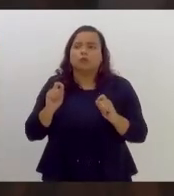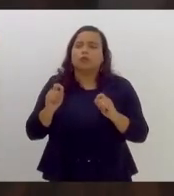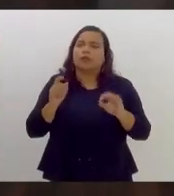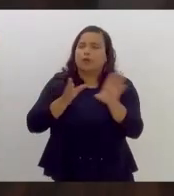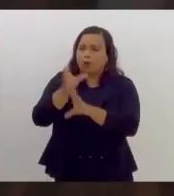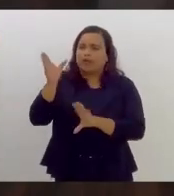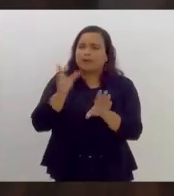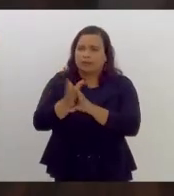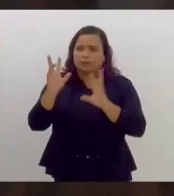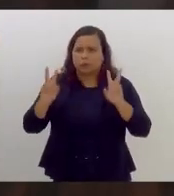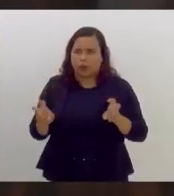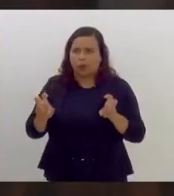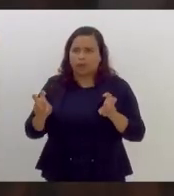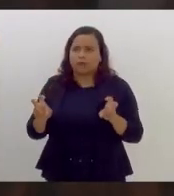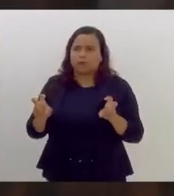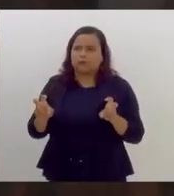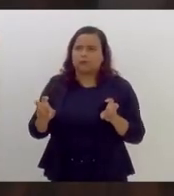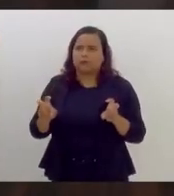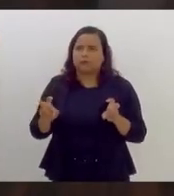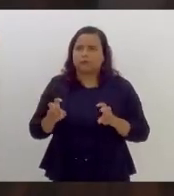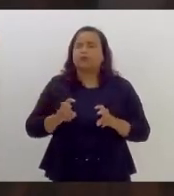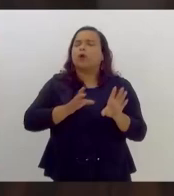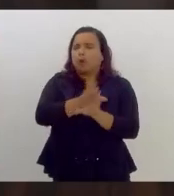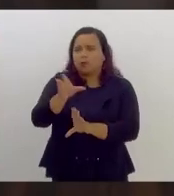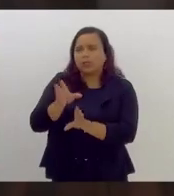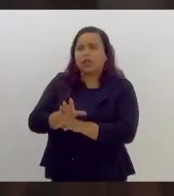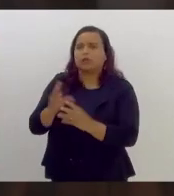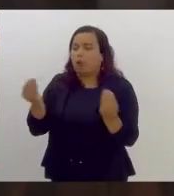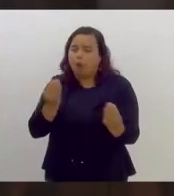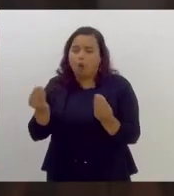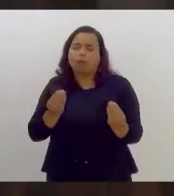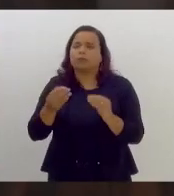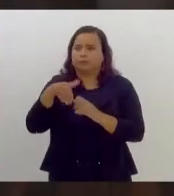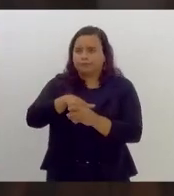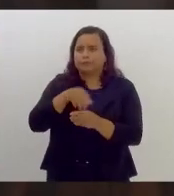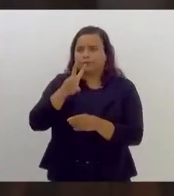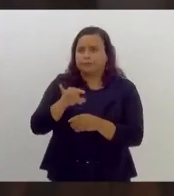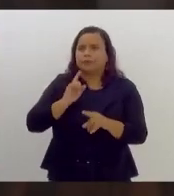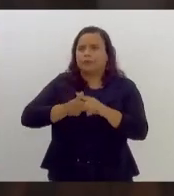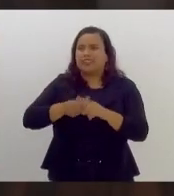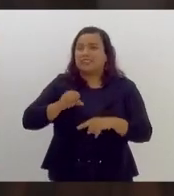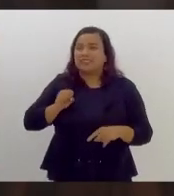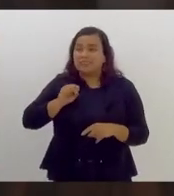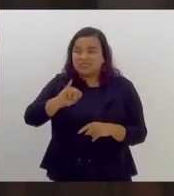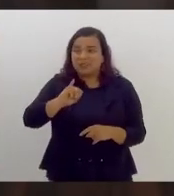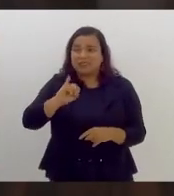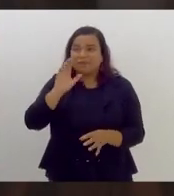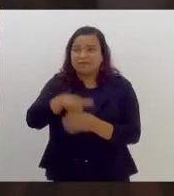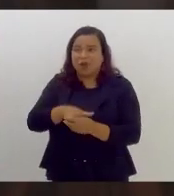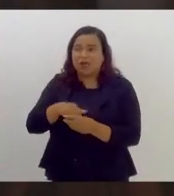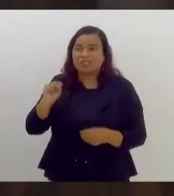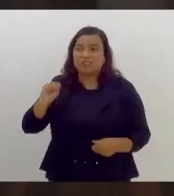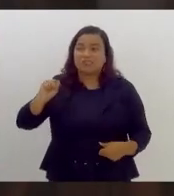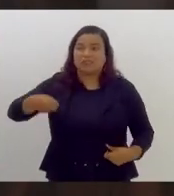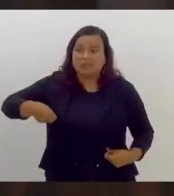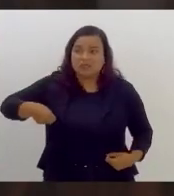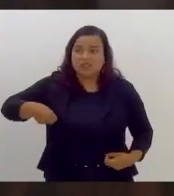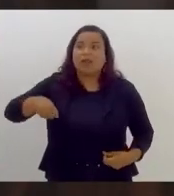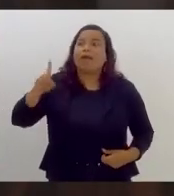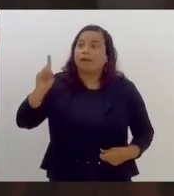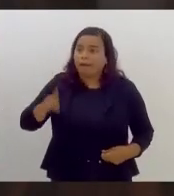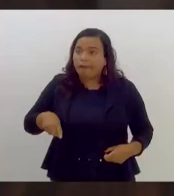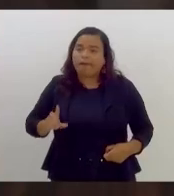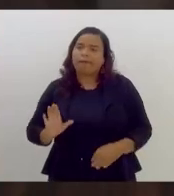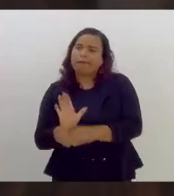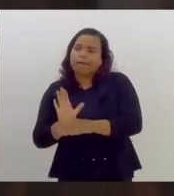orientação, para orientar a votação, porque se a gente votar sim, está votando a favor